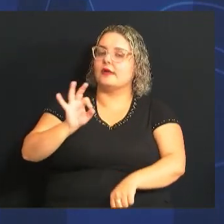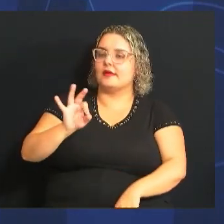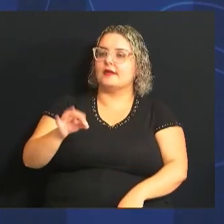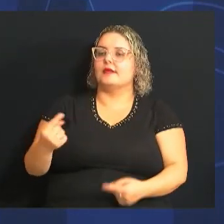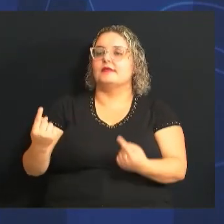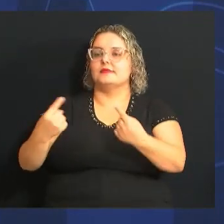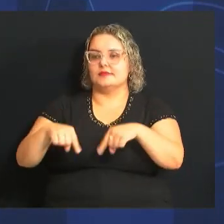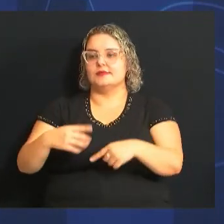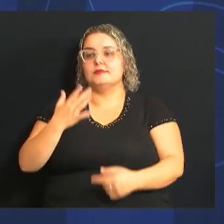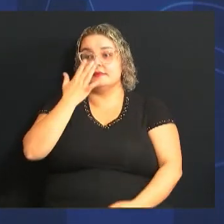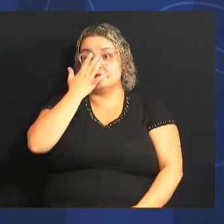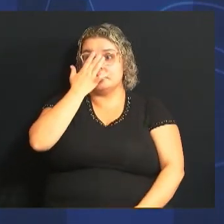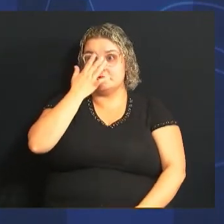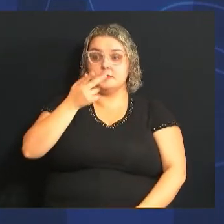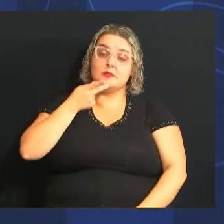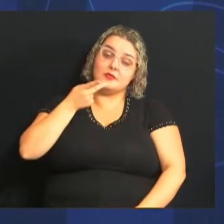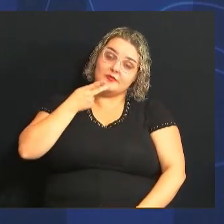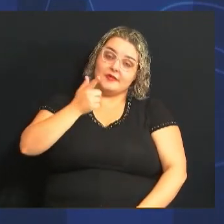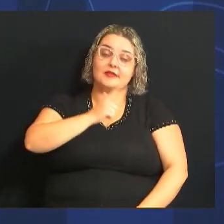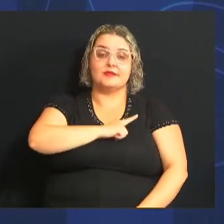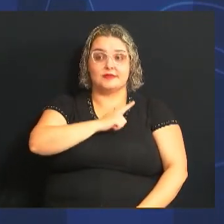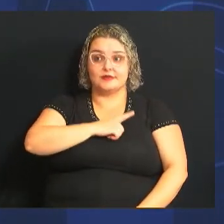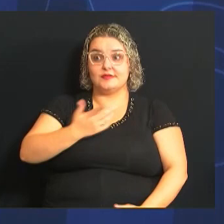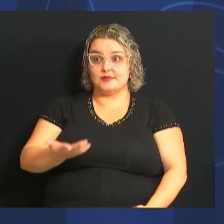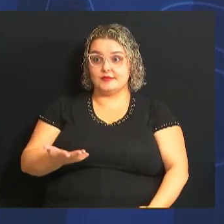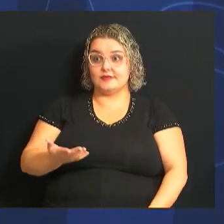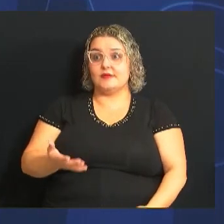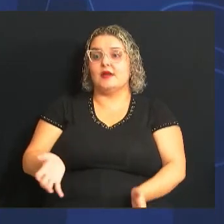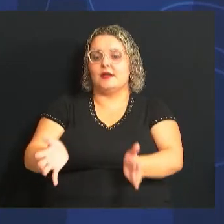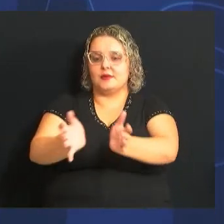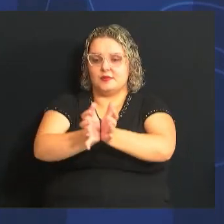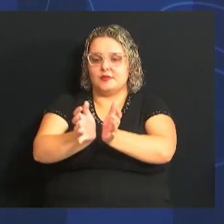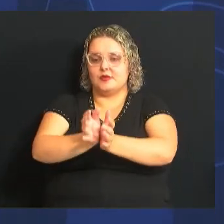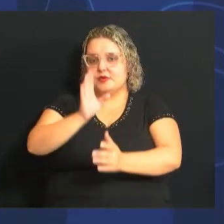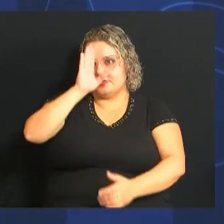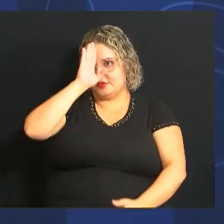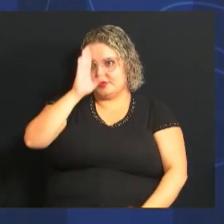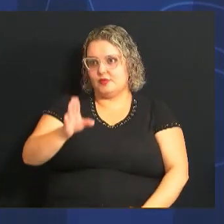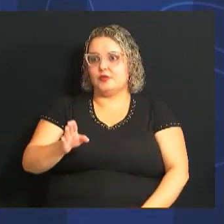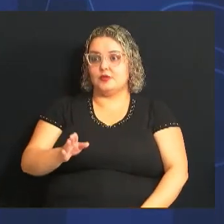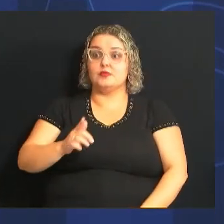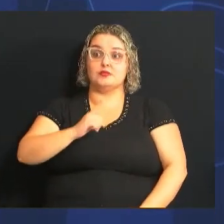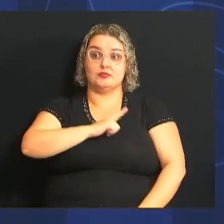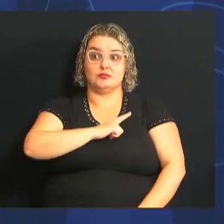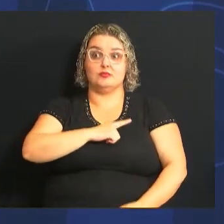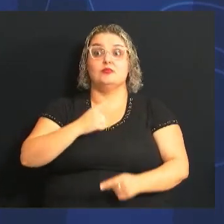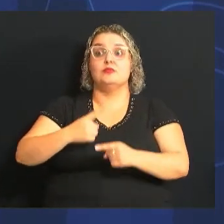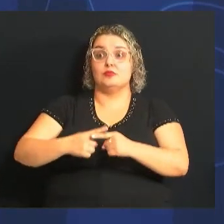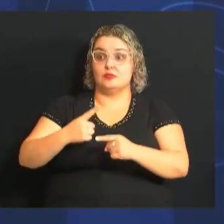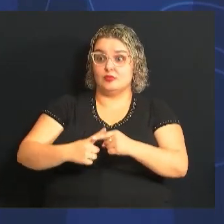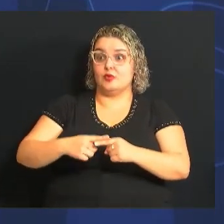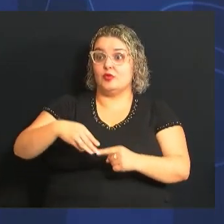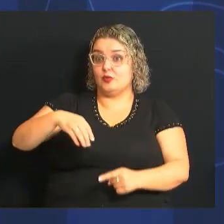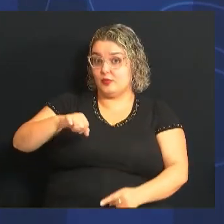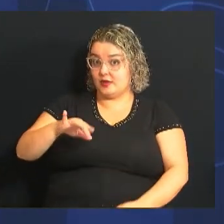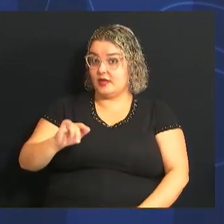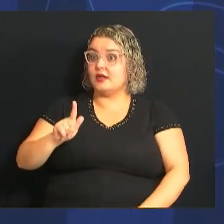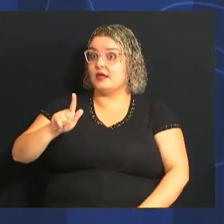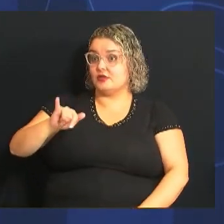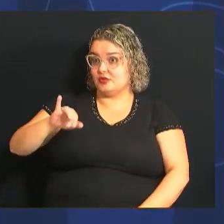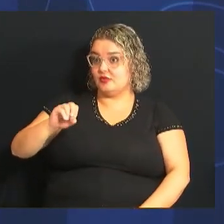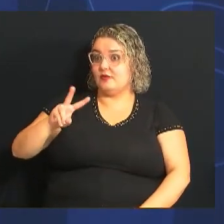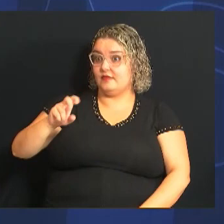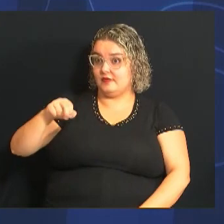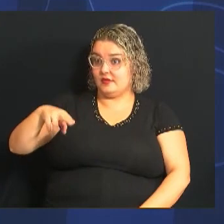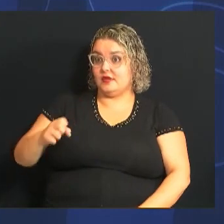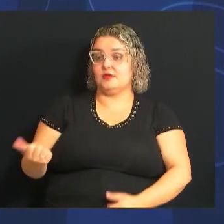partida. Por falar em Guarani, a gente fala sobre a equipe principal do Bugre agora, porque o meia Giovanni Augusto,